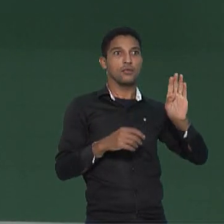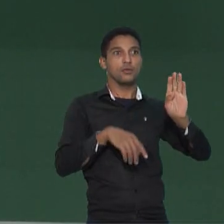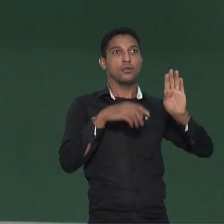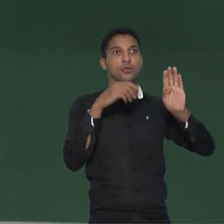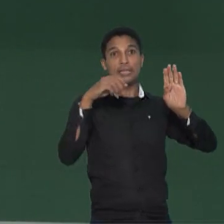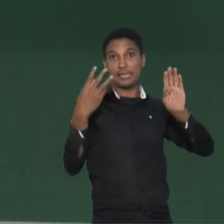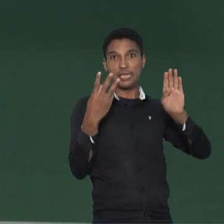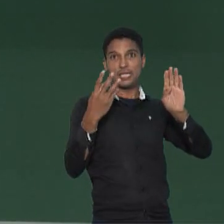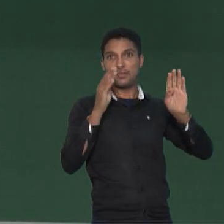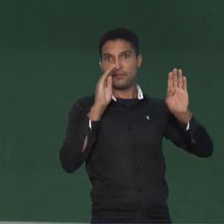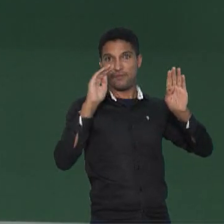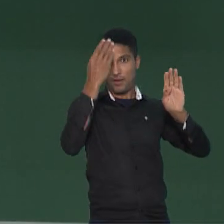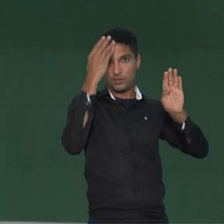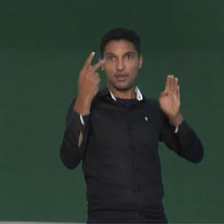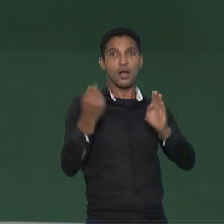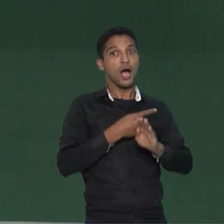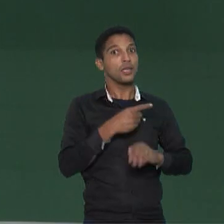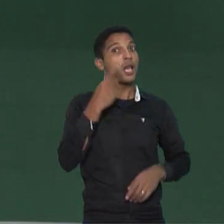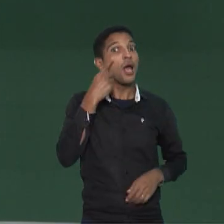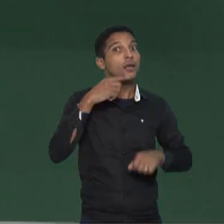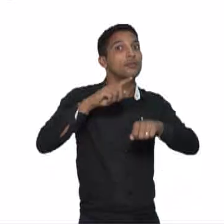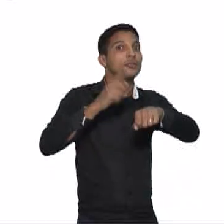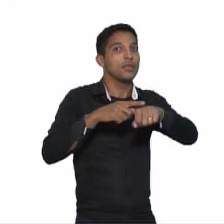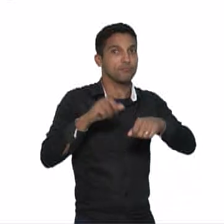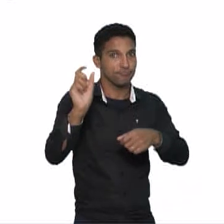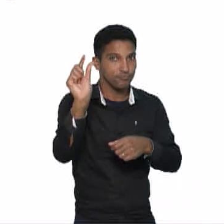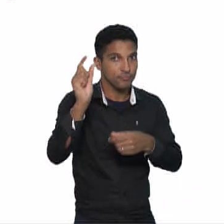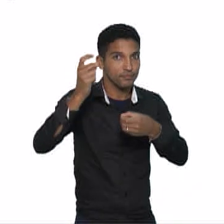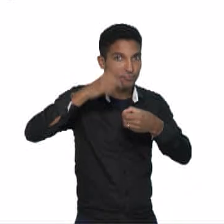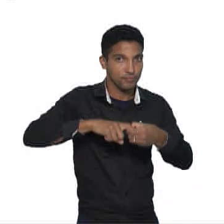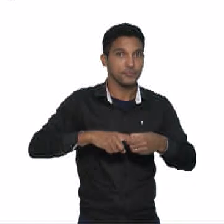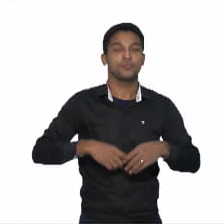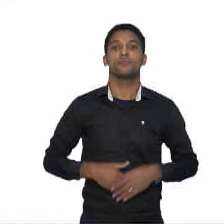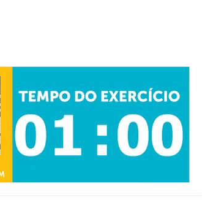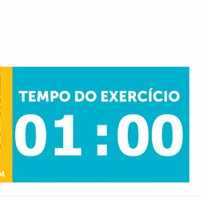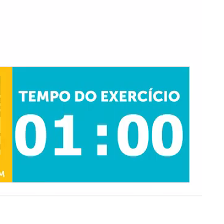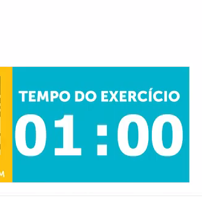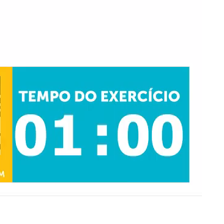é falsa. Tempinho para você, a gente já volta.